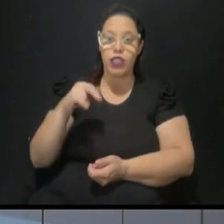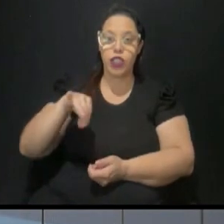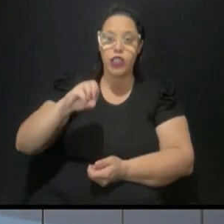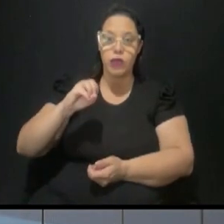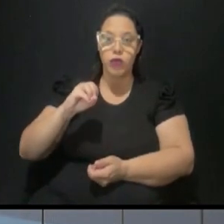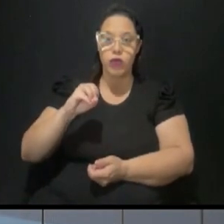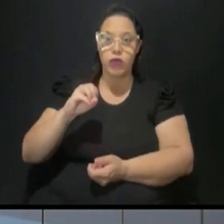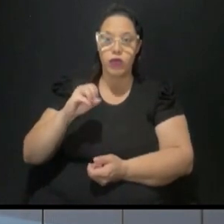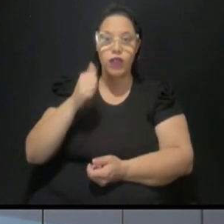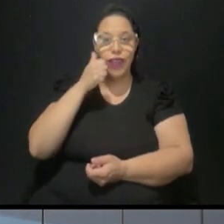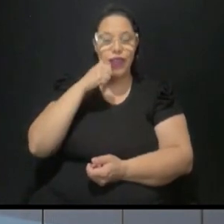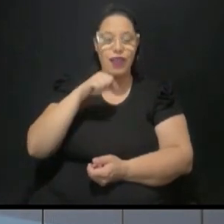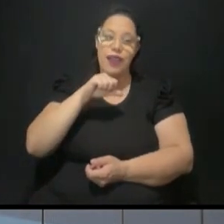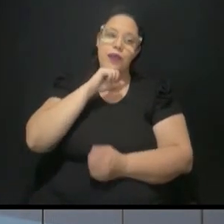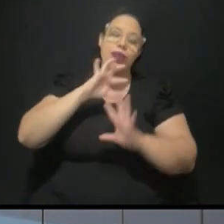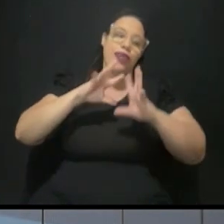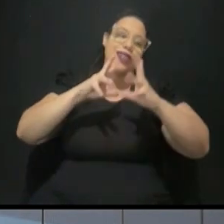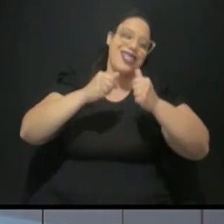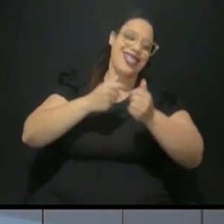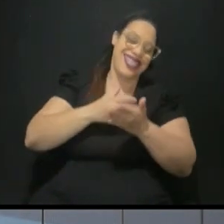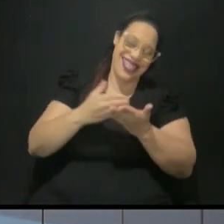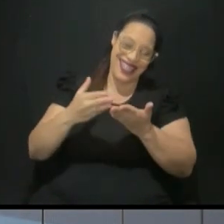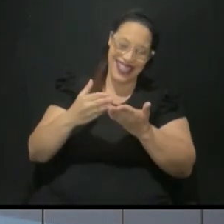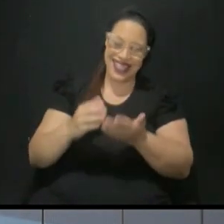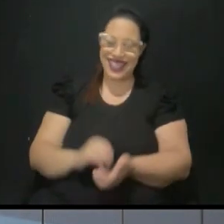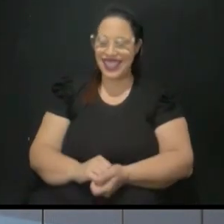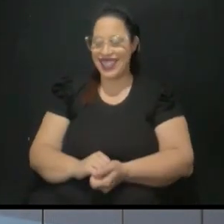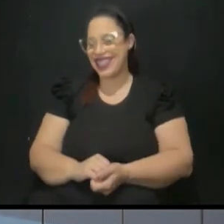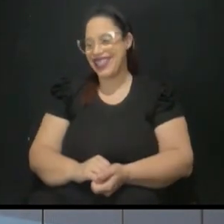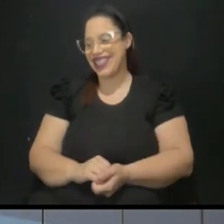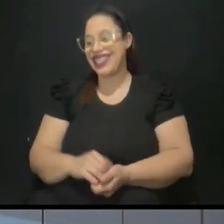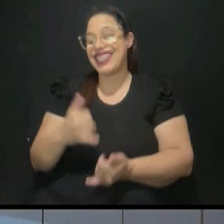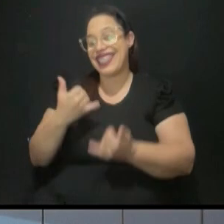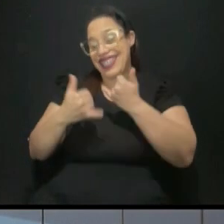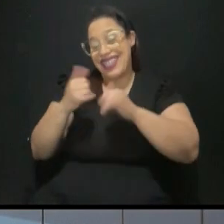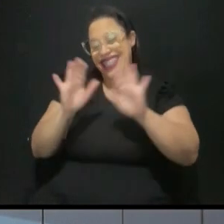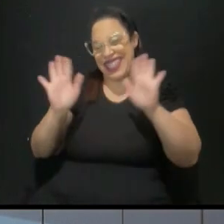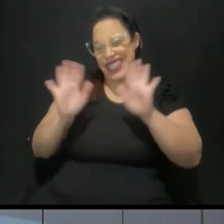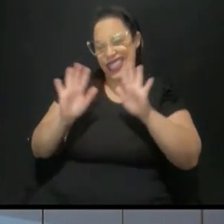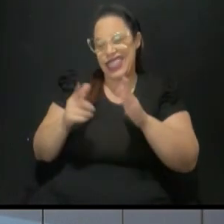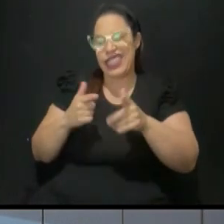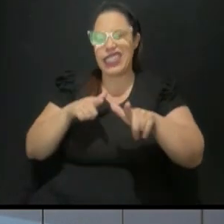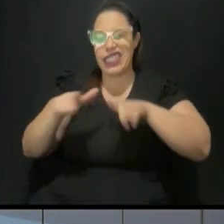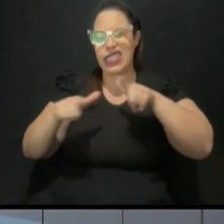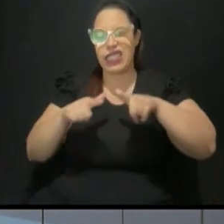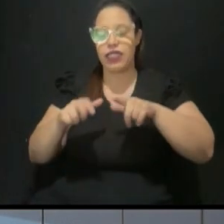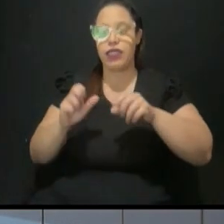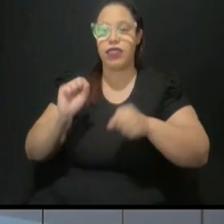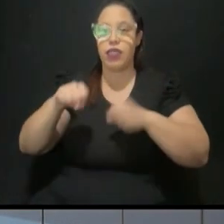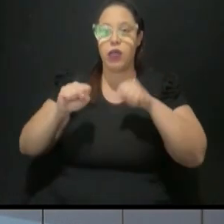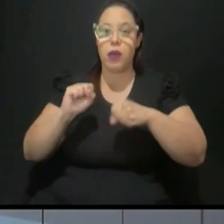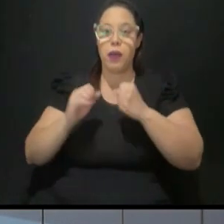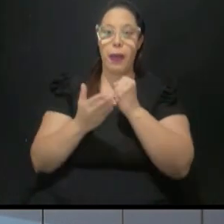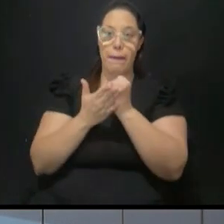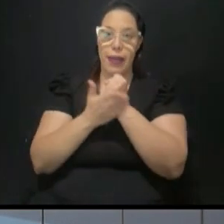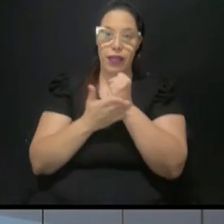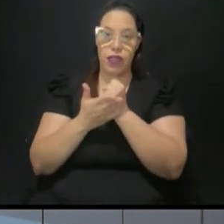as modalidades, né? Brincadeira à parte, a gente está trabalhando com habilidades motoras básicas. Tá. Lançar,